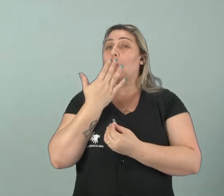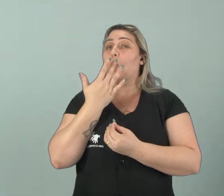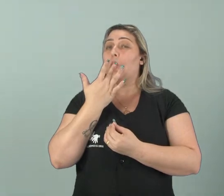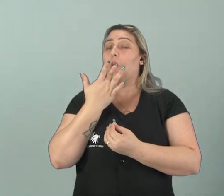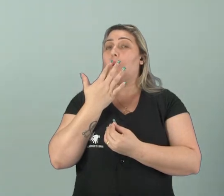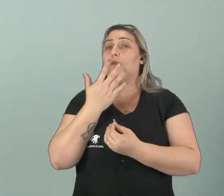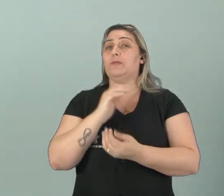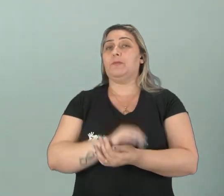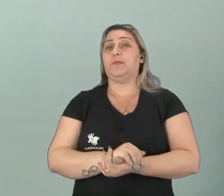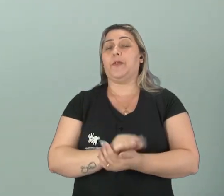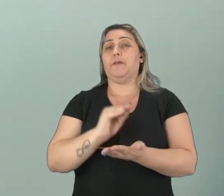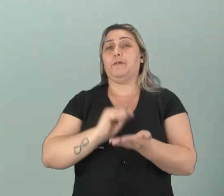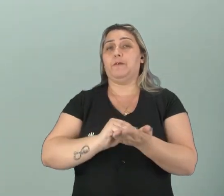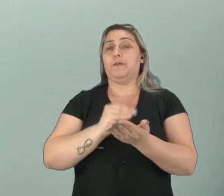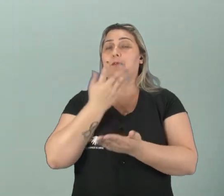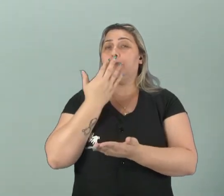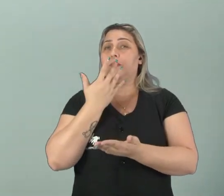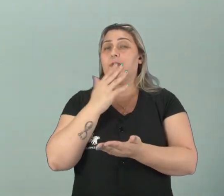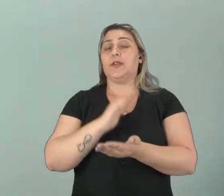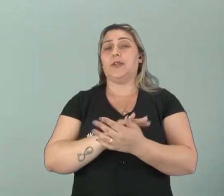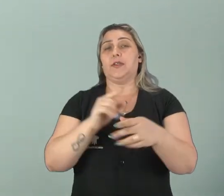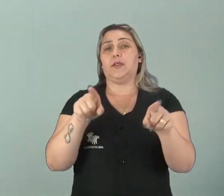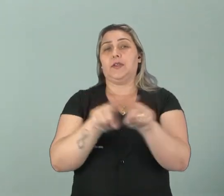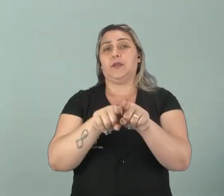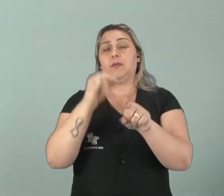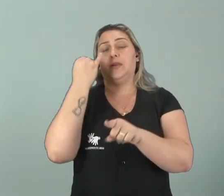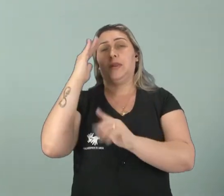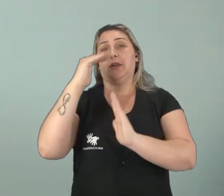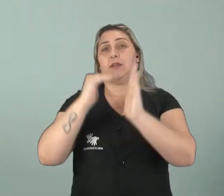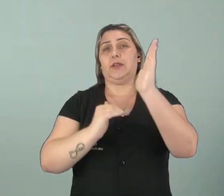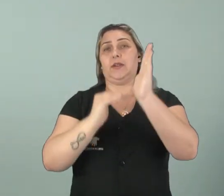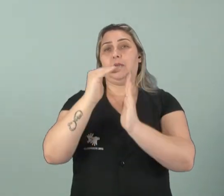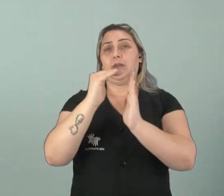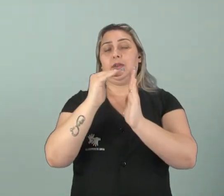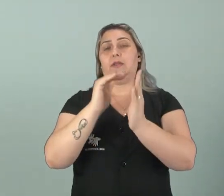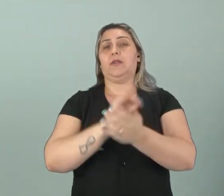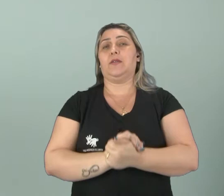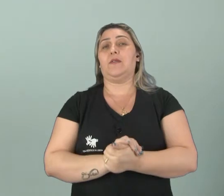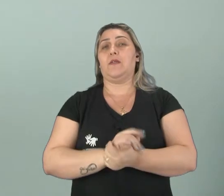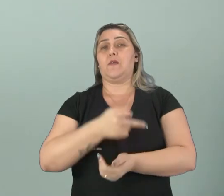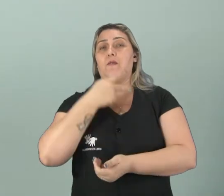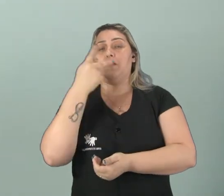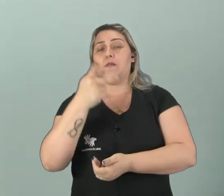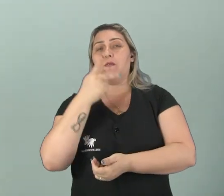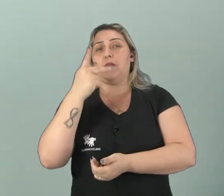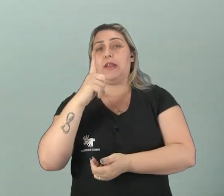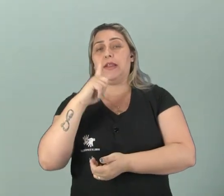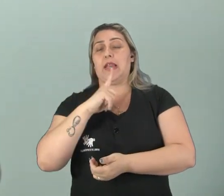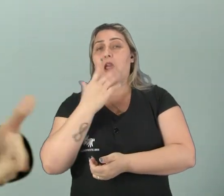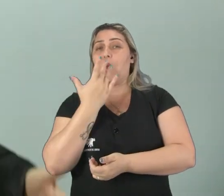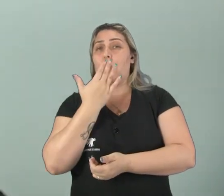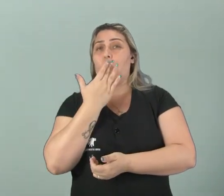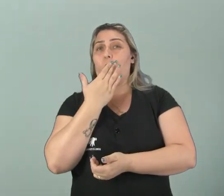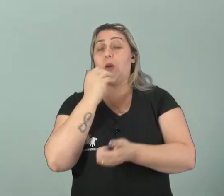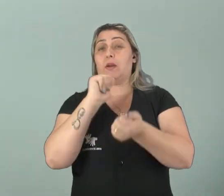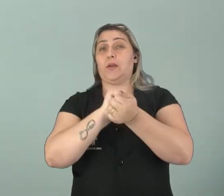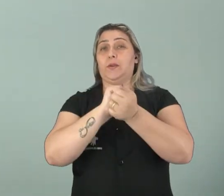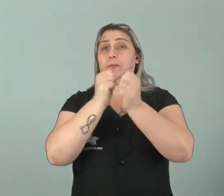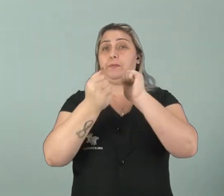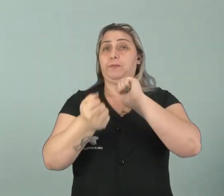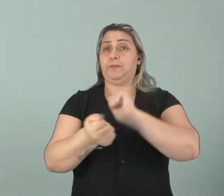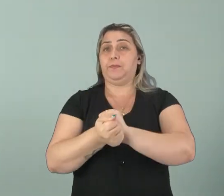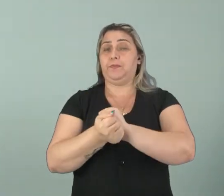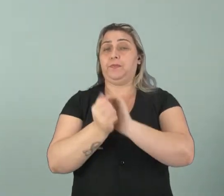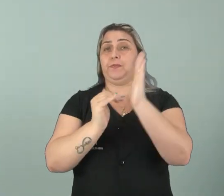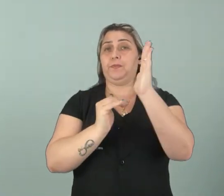cor, uma ausência de cor. Isso vai funcionar também para essa ideia de temperatura, tendo em vista que quando a gente fala de temperatura, tem cores associadas